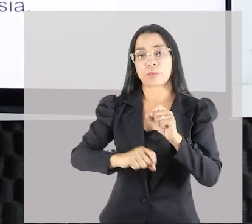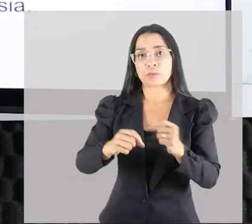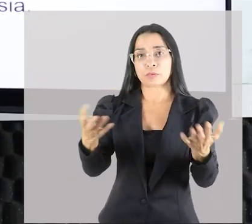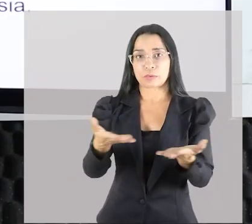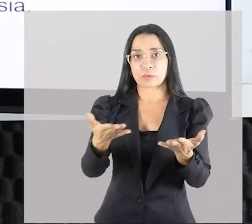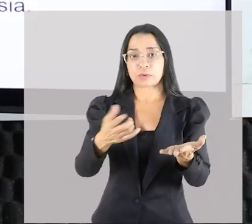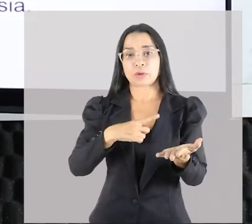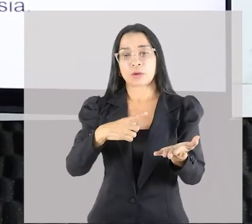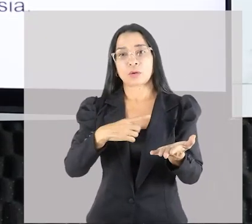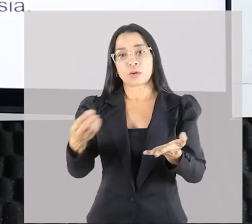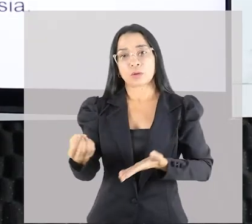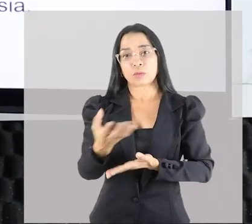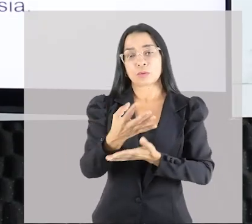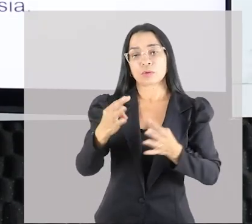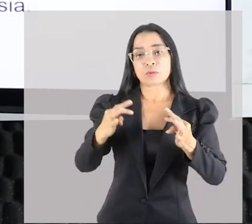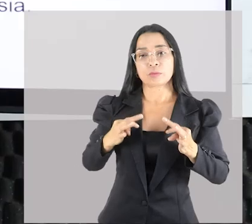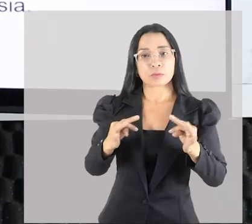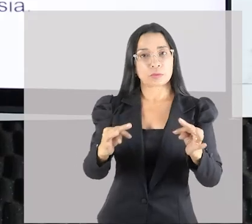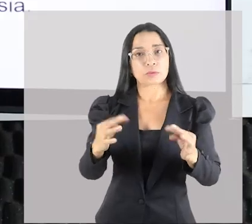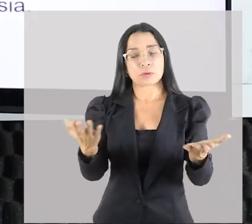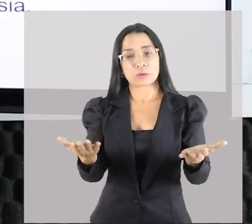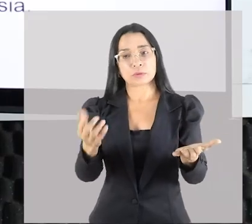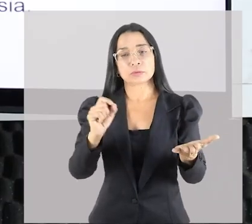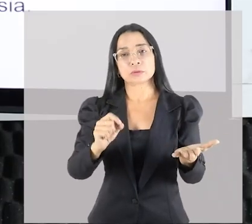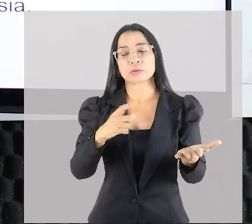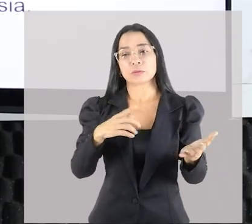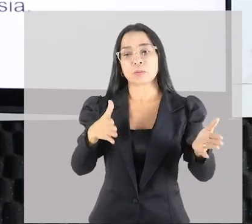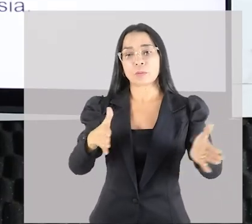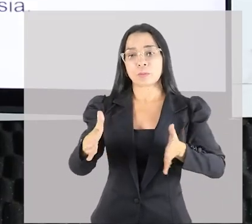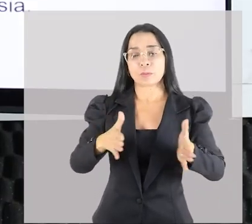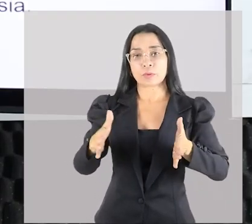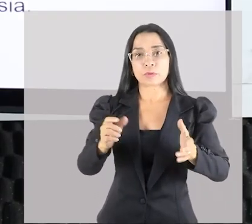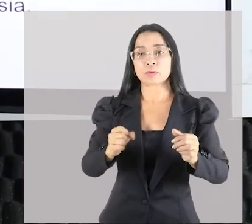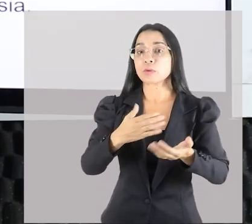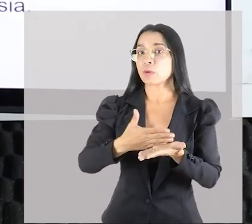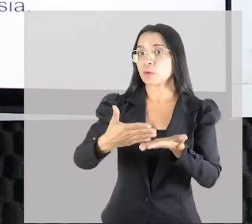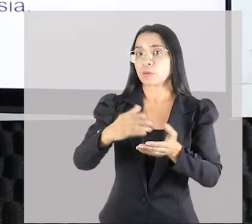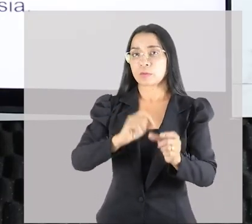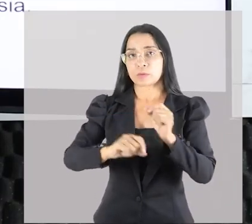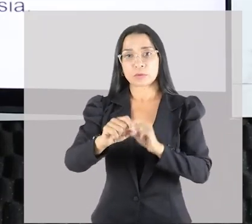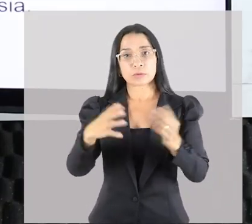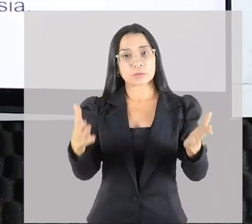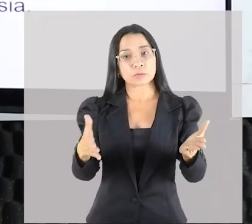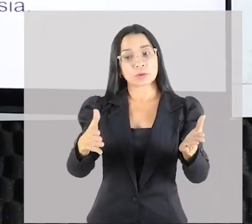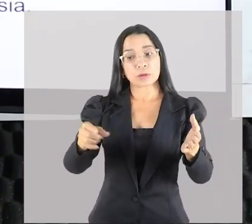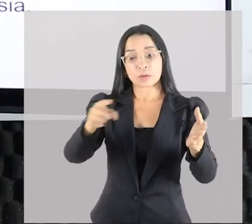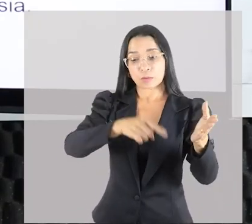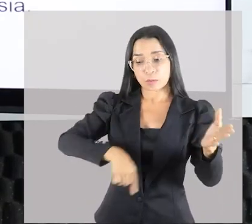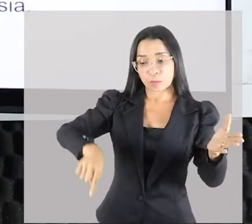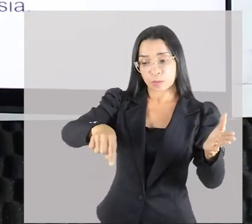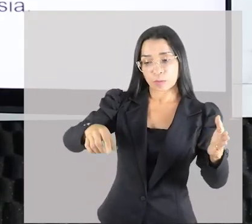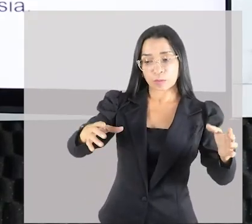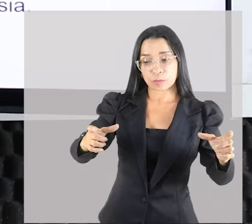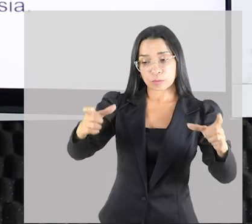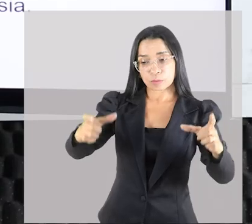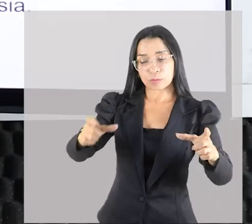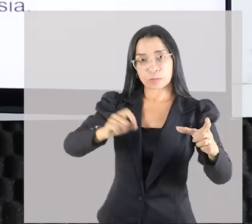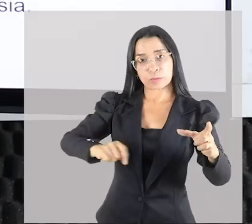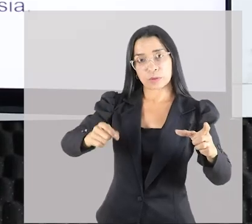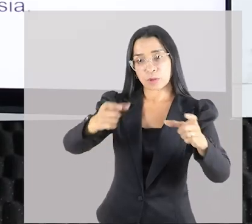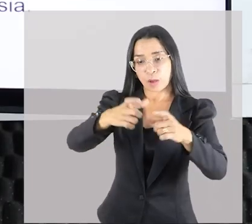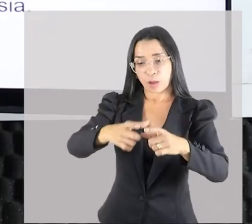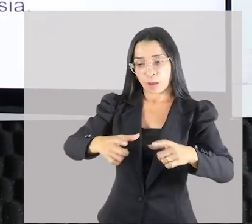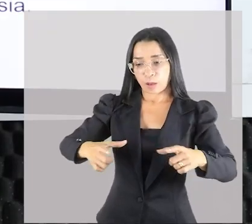agora com as novas técnicas agrícolas, nesse período, eu começo, naquele mesmo espaço, a aumentar a minha